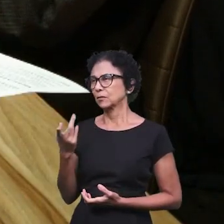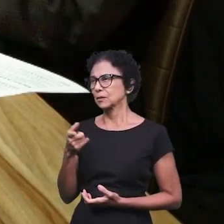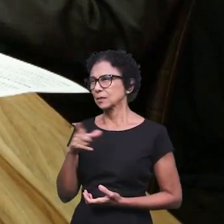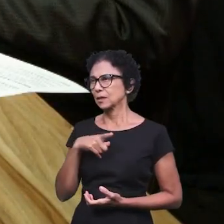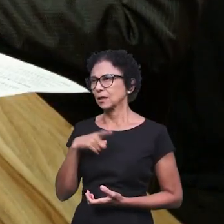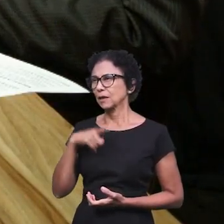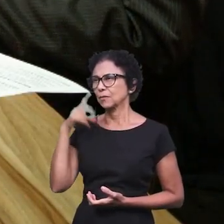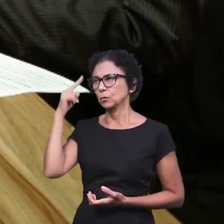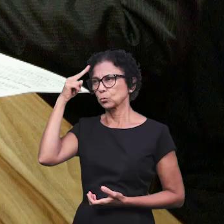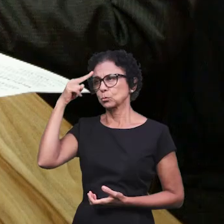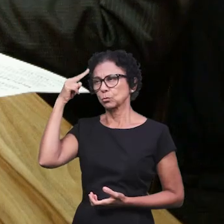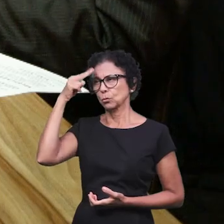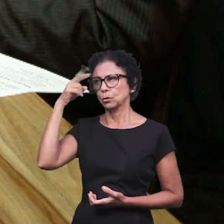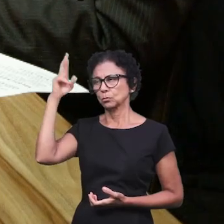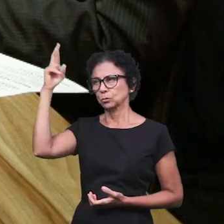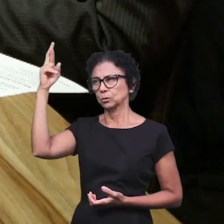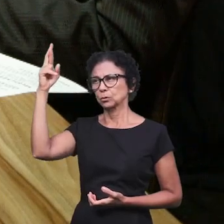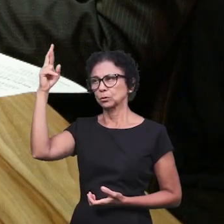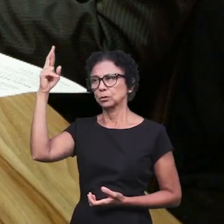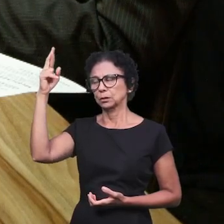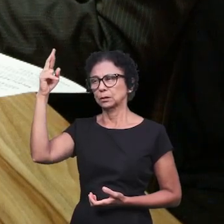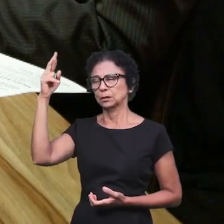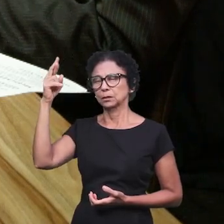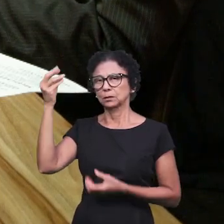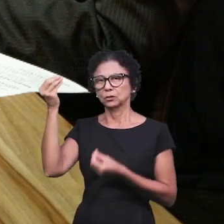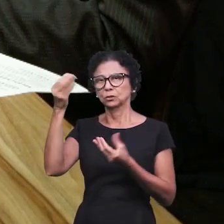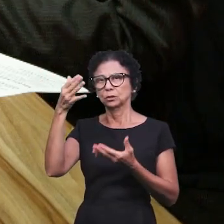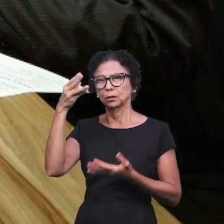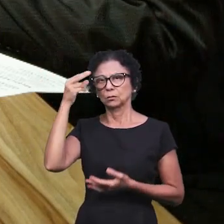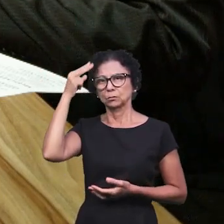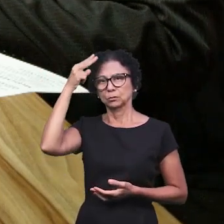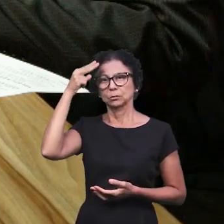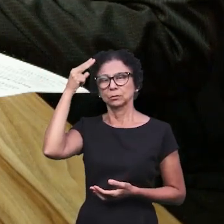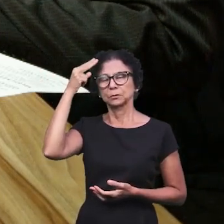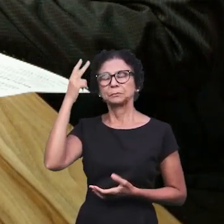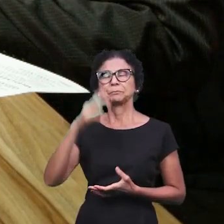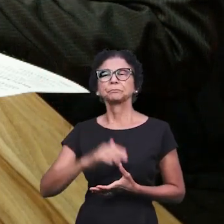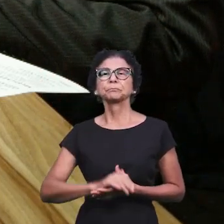que de um sonho, né? Um sonho que você quer comentar um pouquinho disso, Luiz, ali?